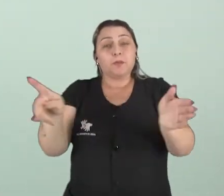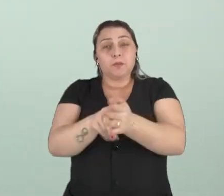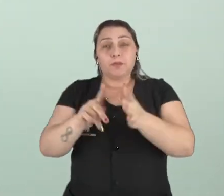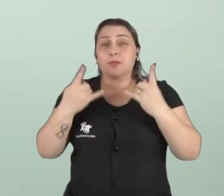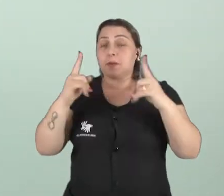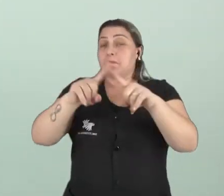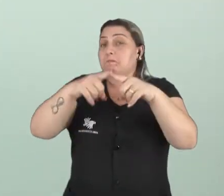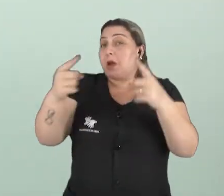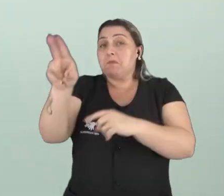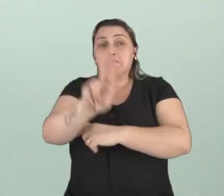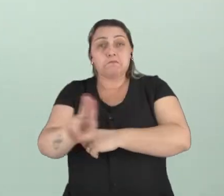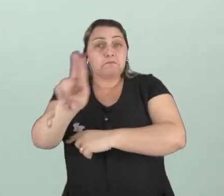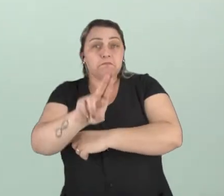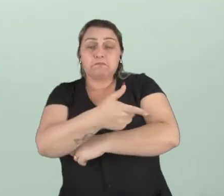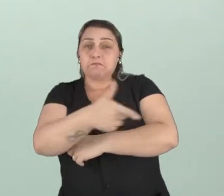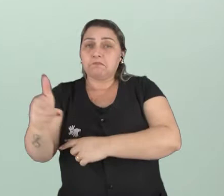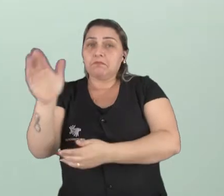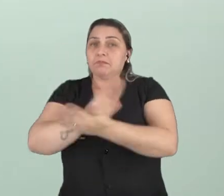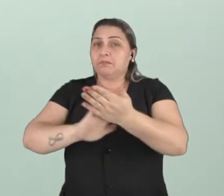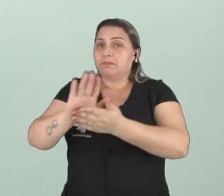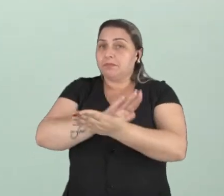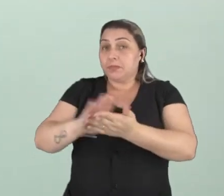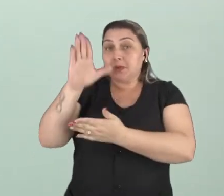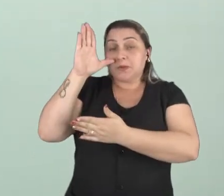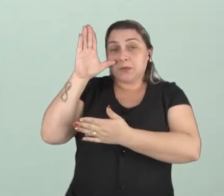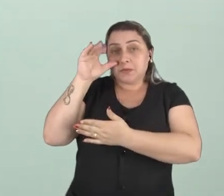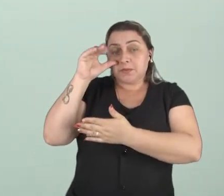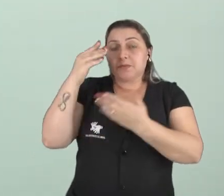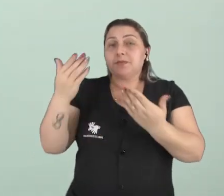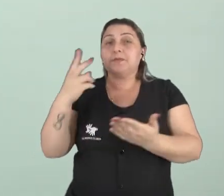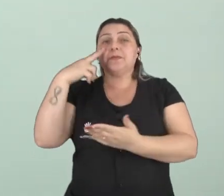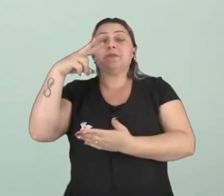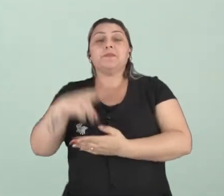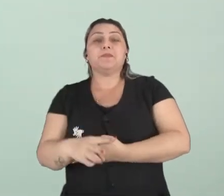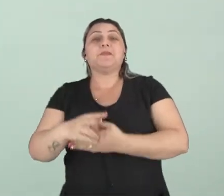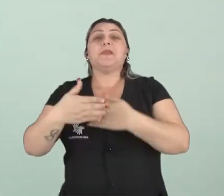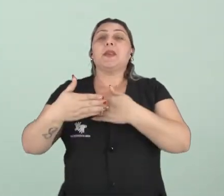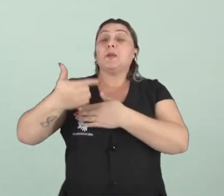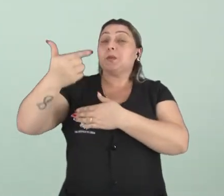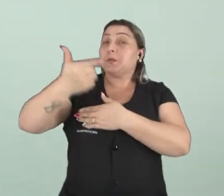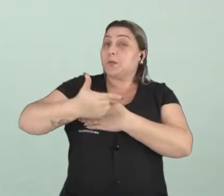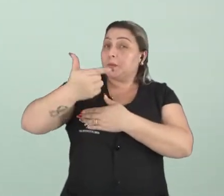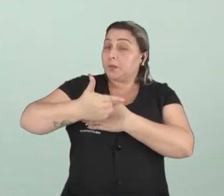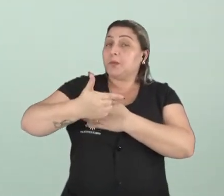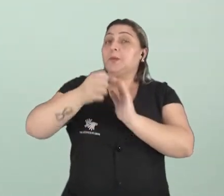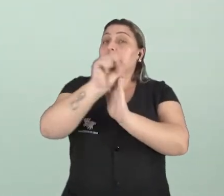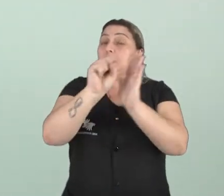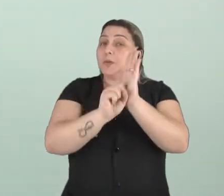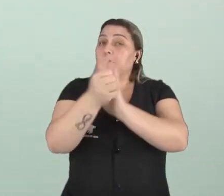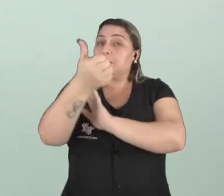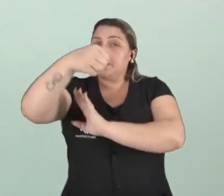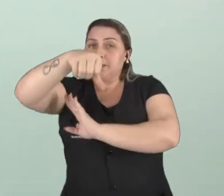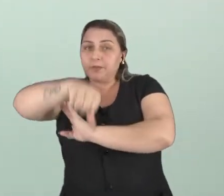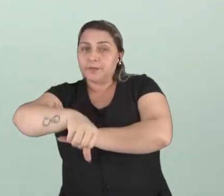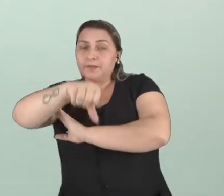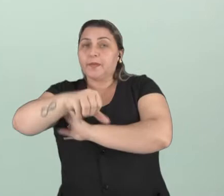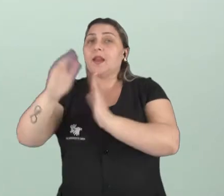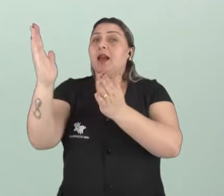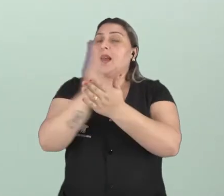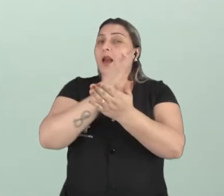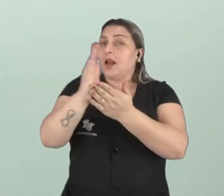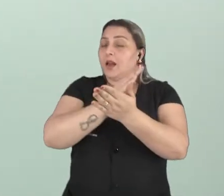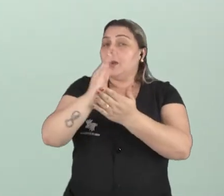Bolívia, mas eles não tinham grandes interesses, E aí a gente vê que desde a segunda metade do século XIX,